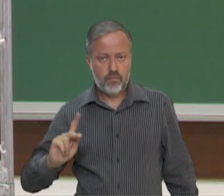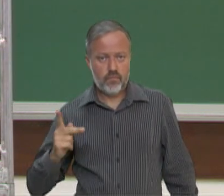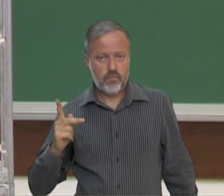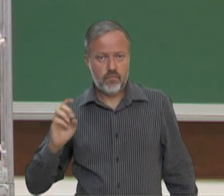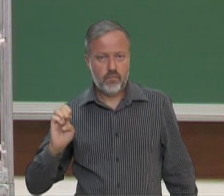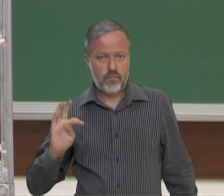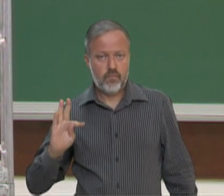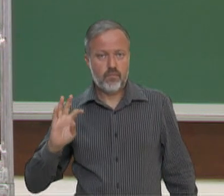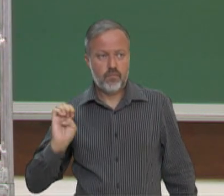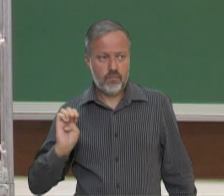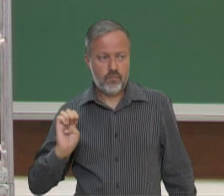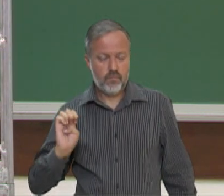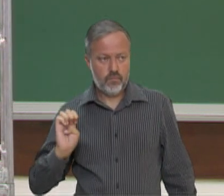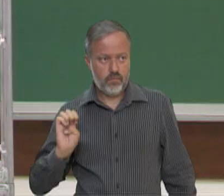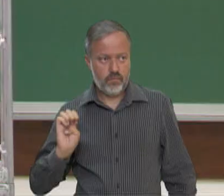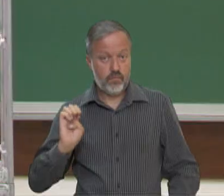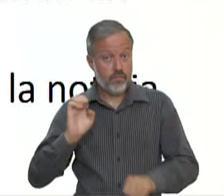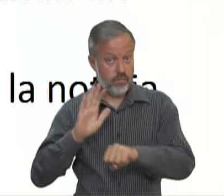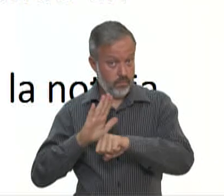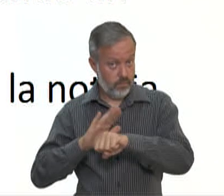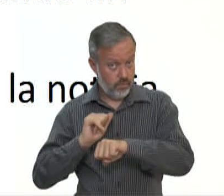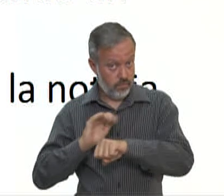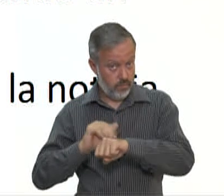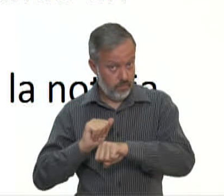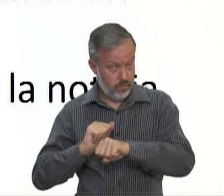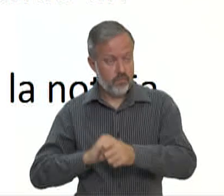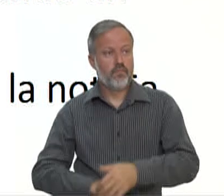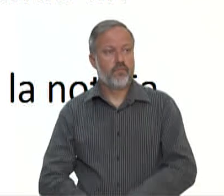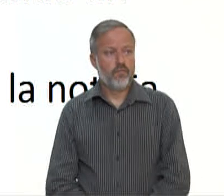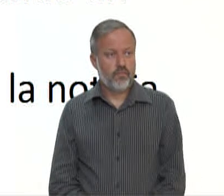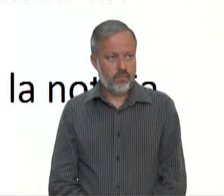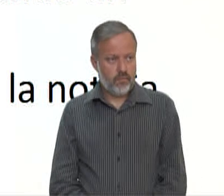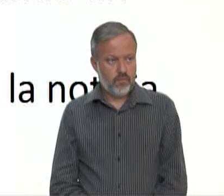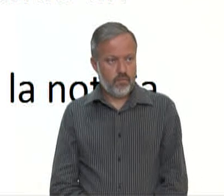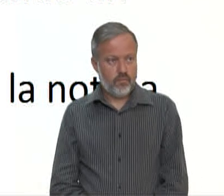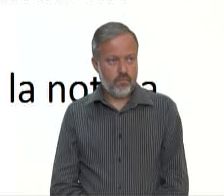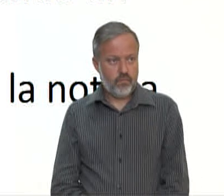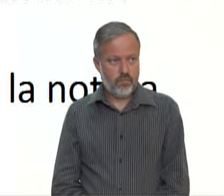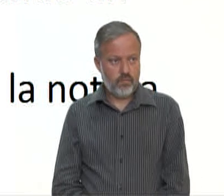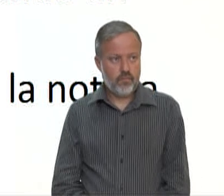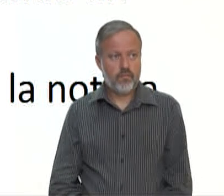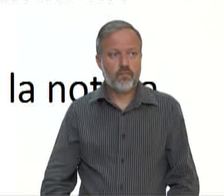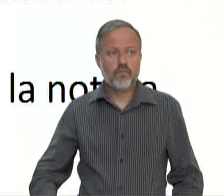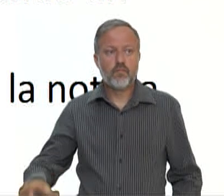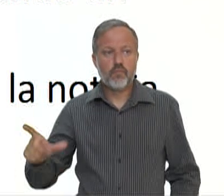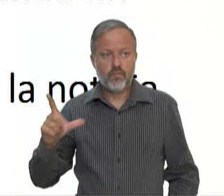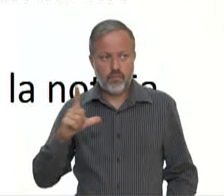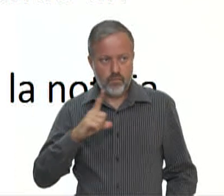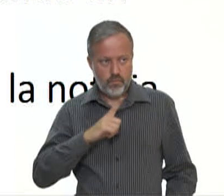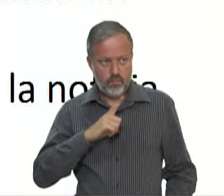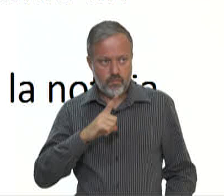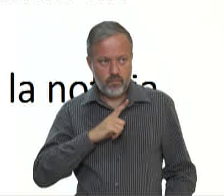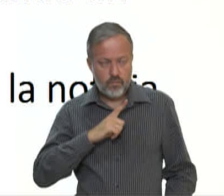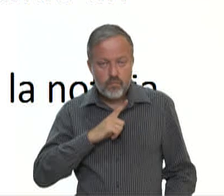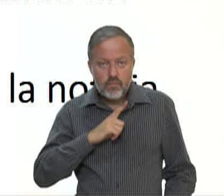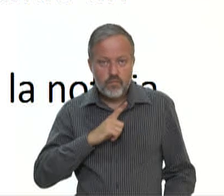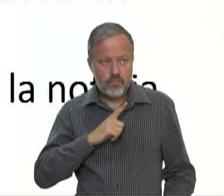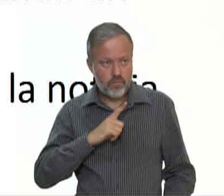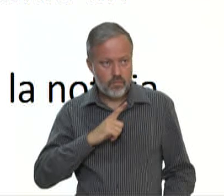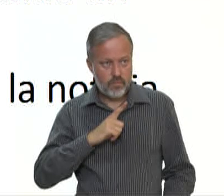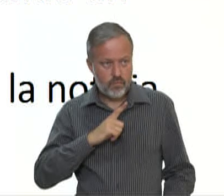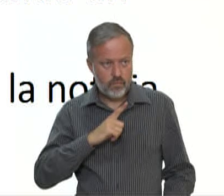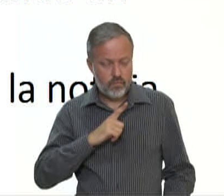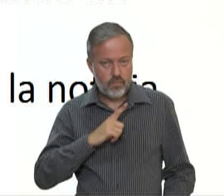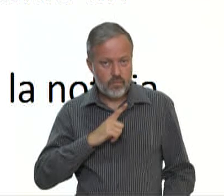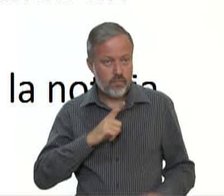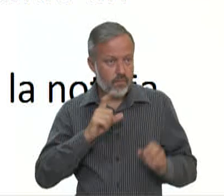entre comillas. Por isso, uma chamada, entre aspas. Aí temos a bajada ou o subtítulo, que também se chama assim.